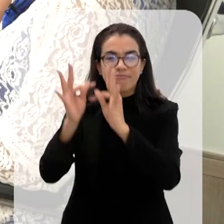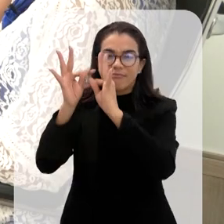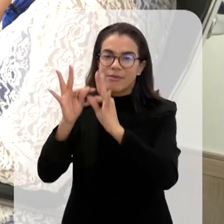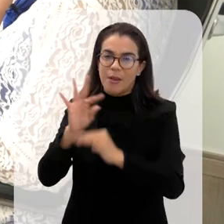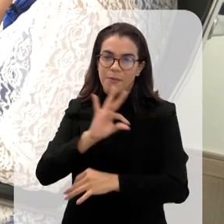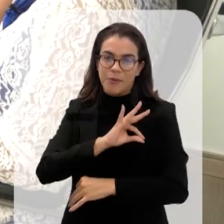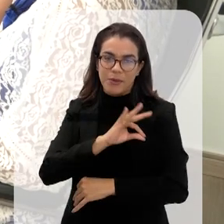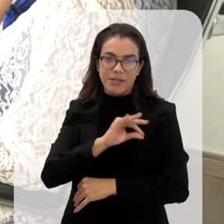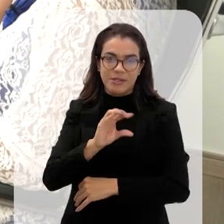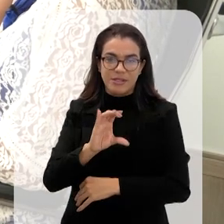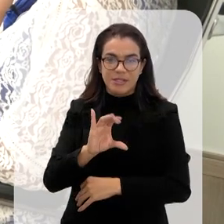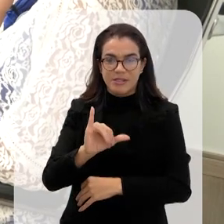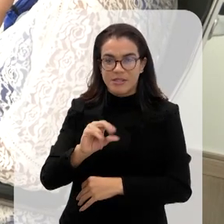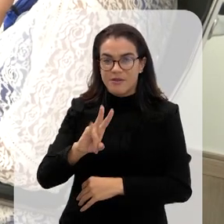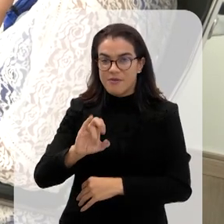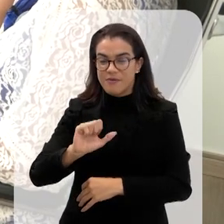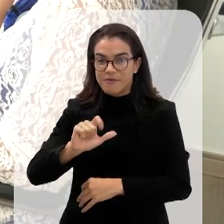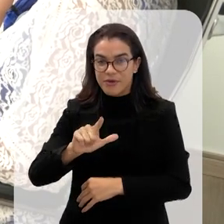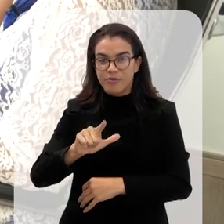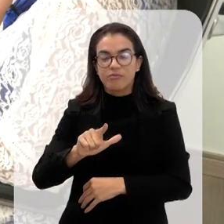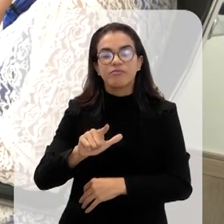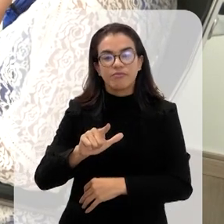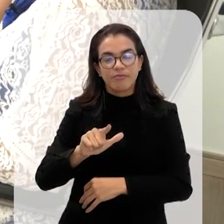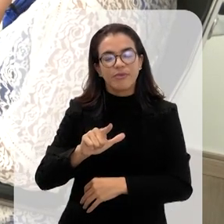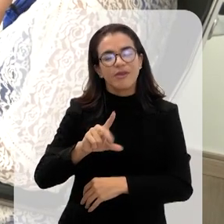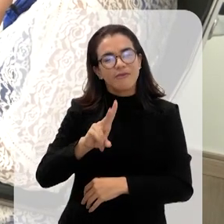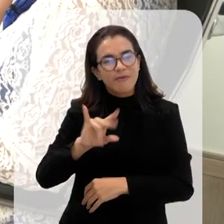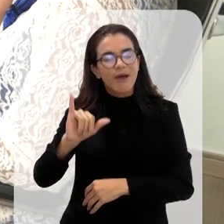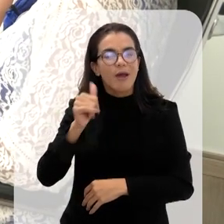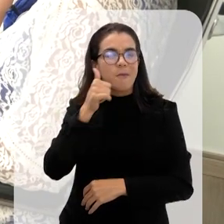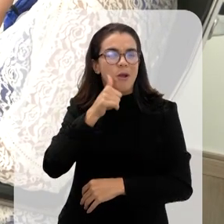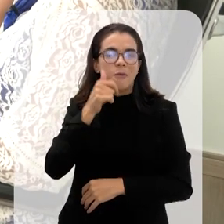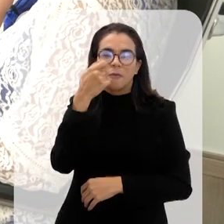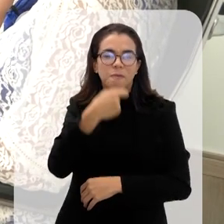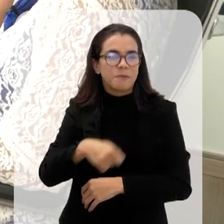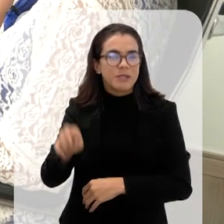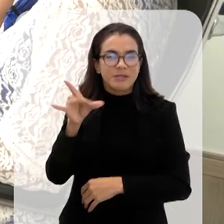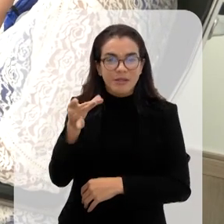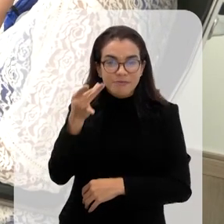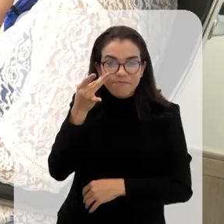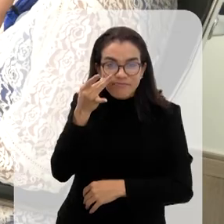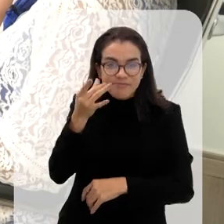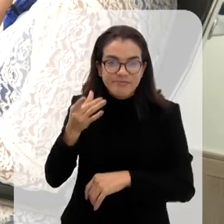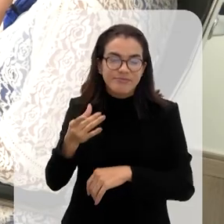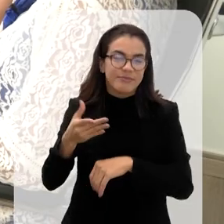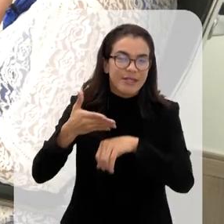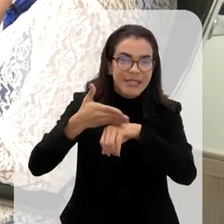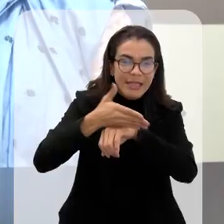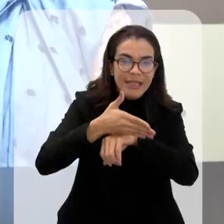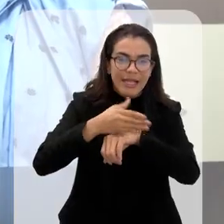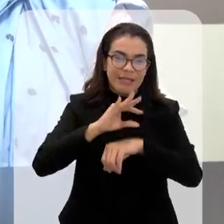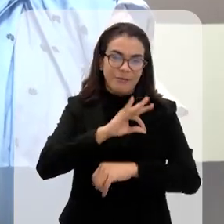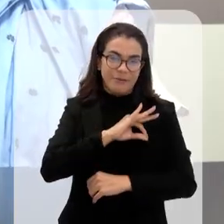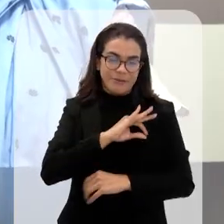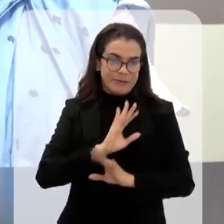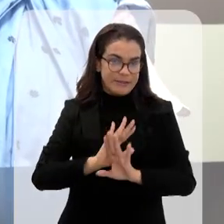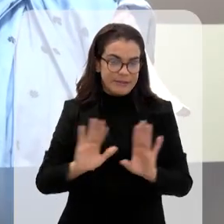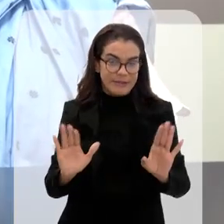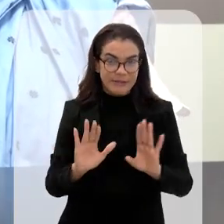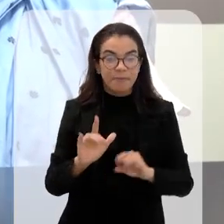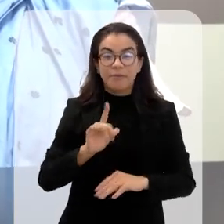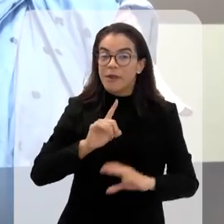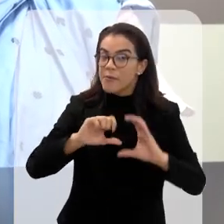avanço da tecnologia da Polícia Civil que a gente vai chegar a um ponto que aquela mulher não vai mais precisar ir na unidade. Só